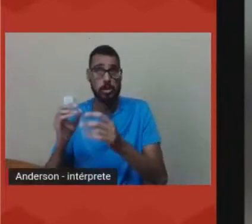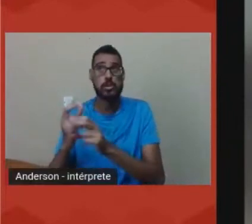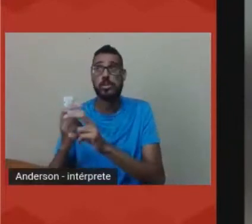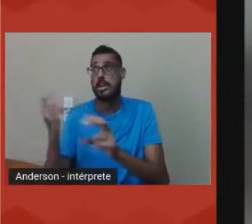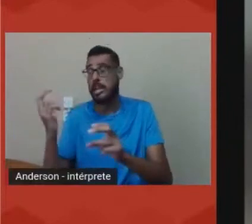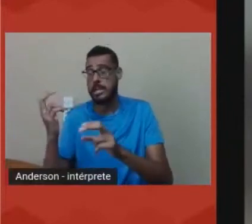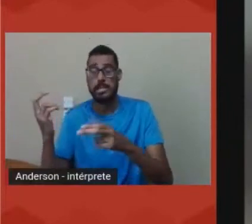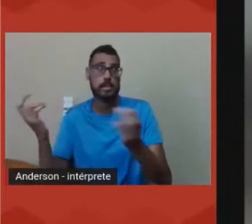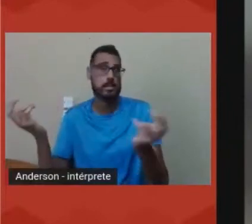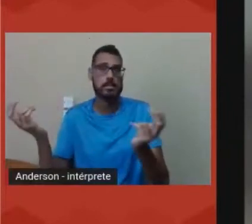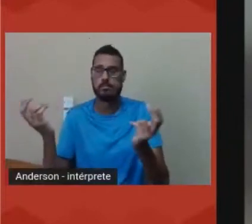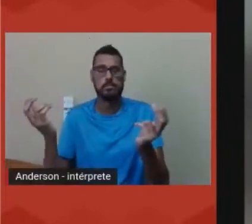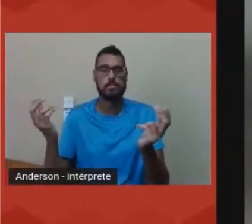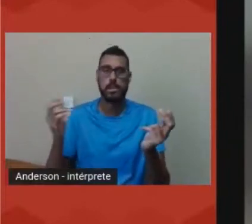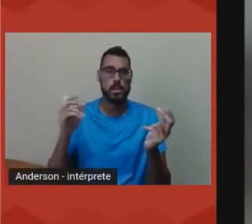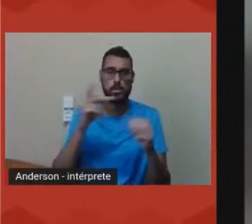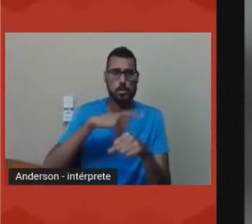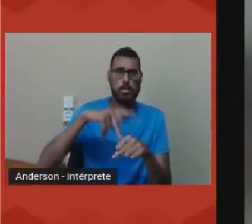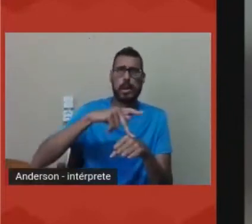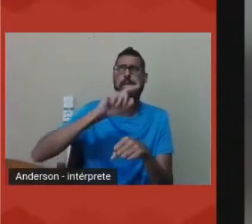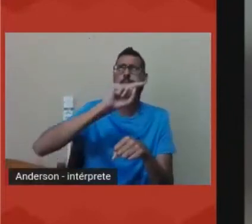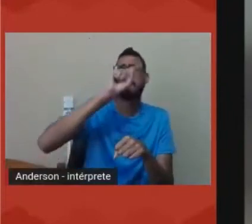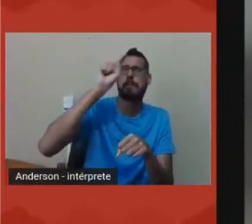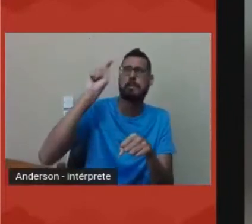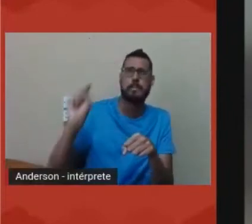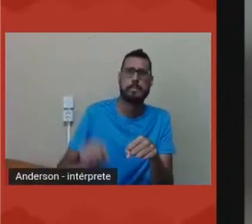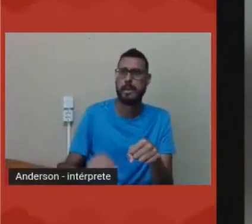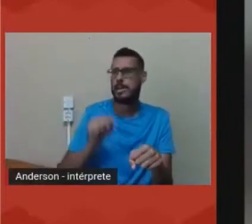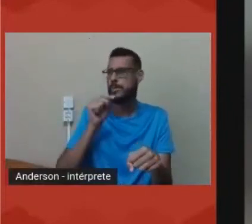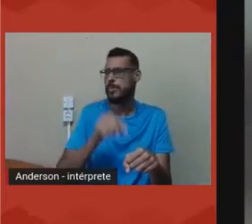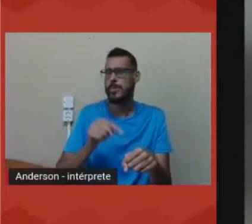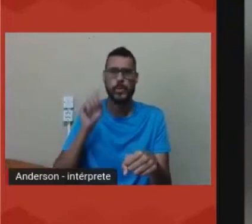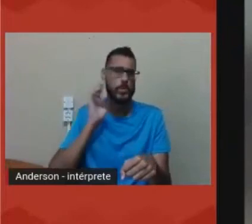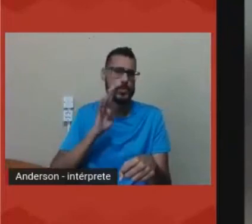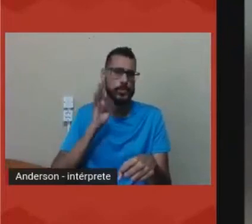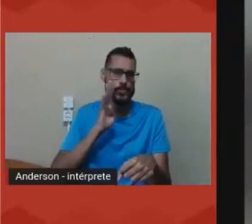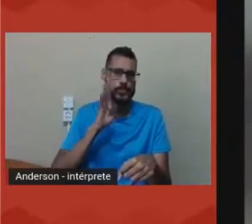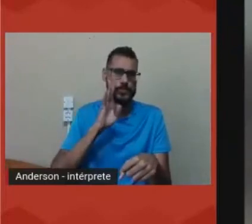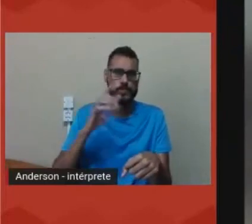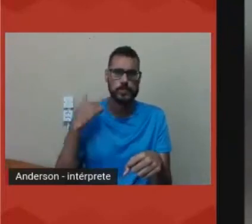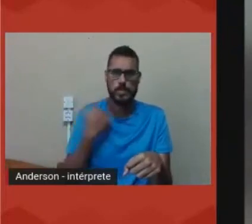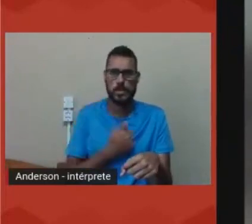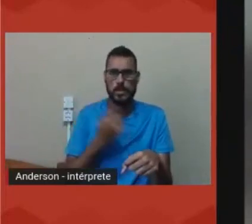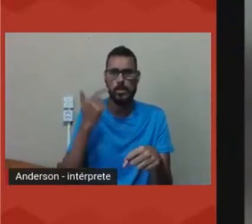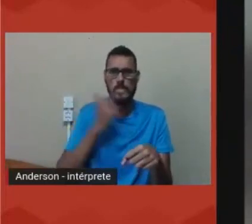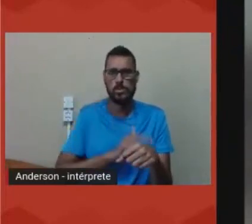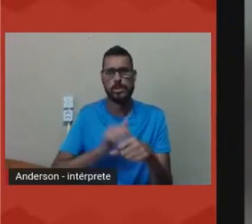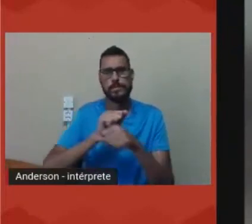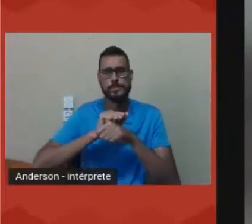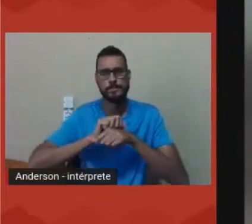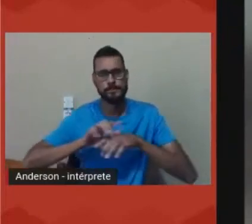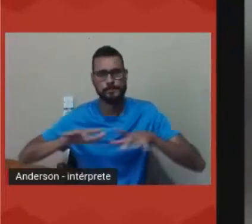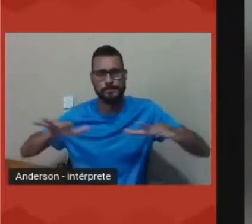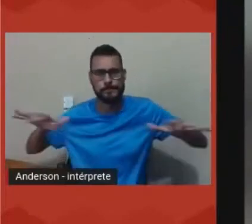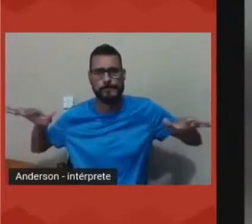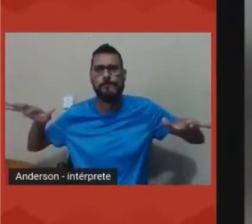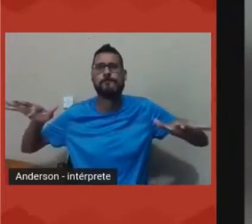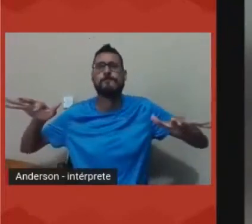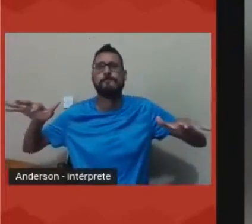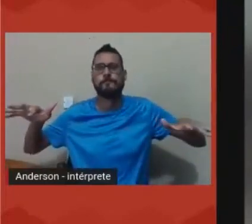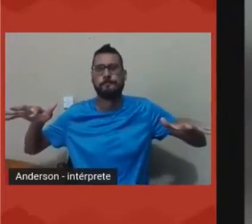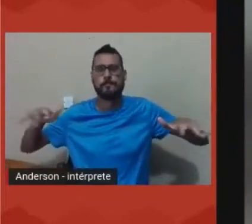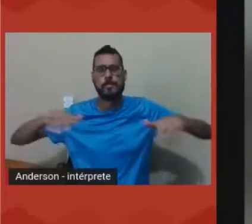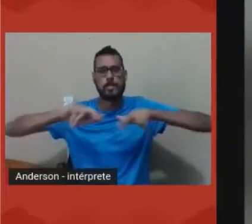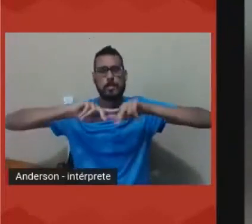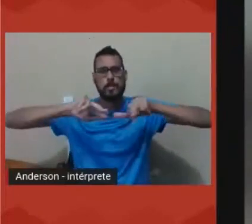de todos os cantos do país. Isso foi muito legal. Eu acho que a gente está conseguindo espalhar isso daí, né? Multiplicar, como a